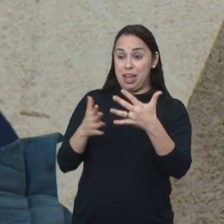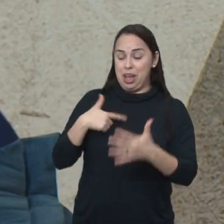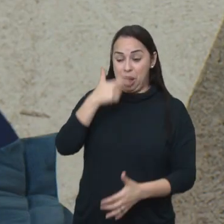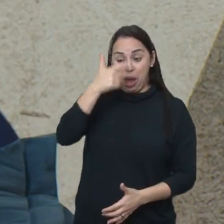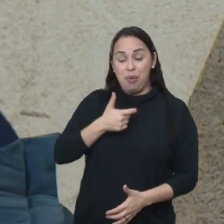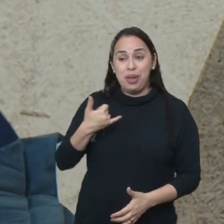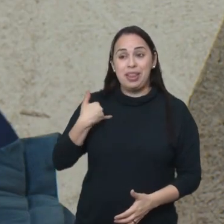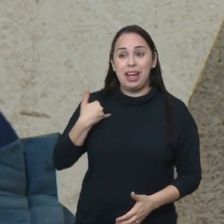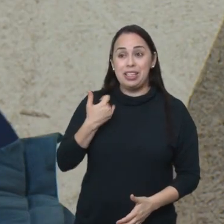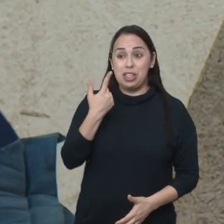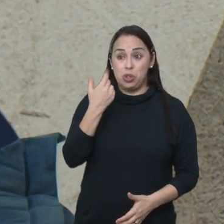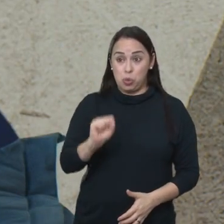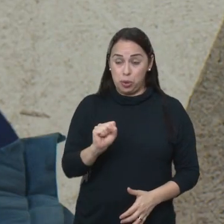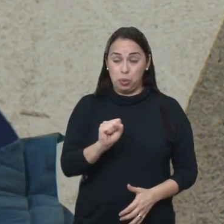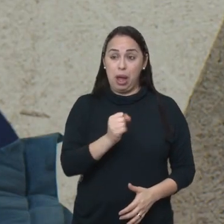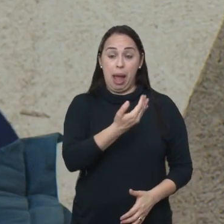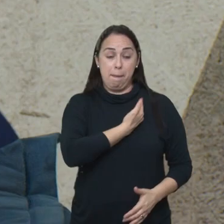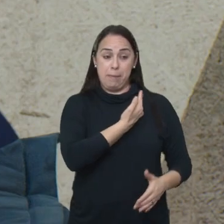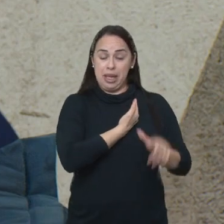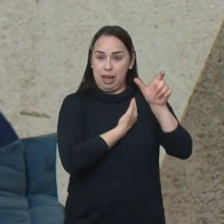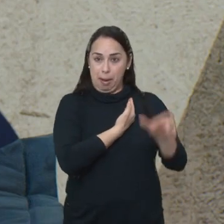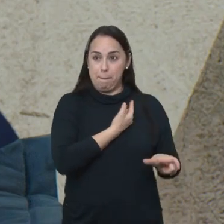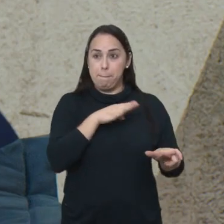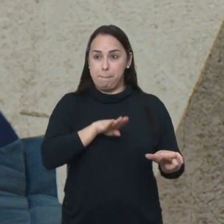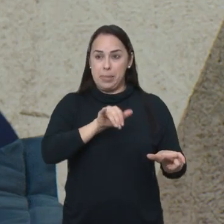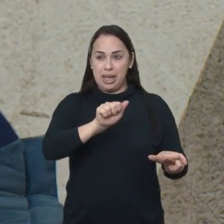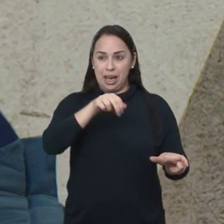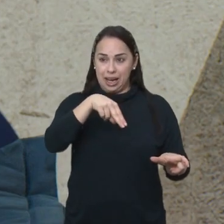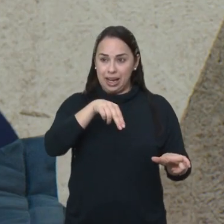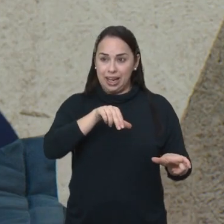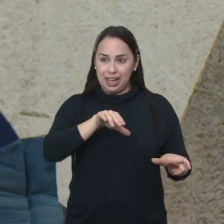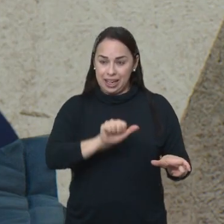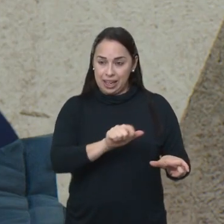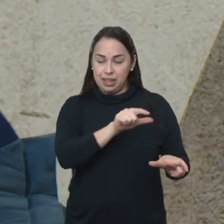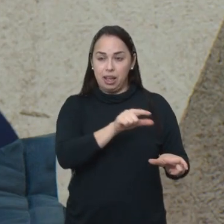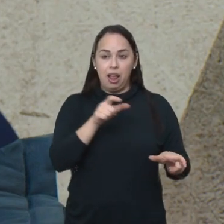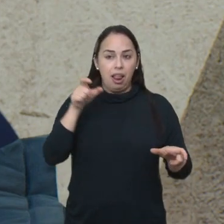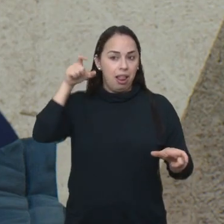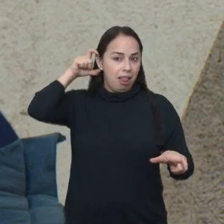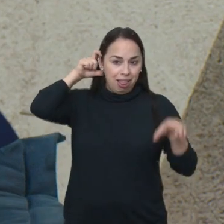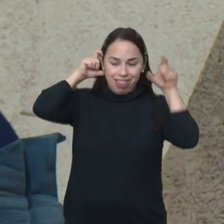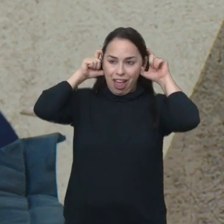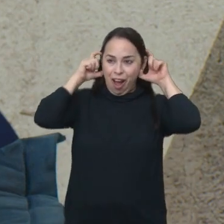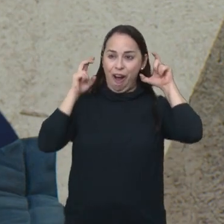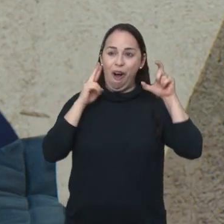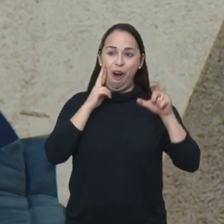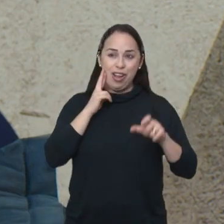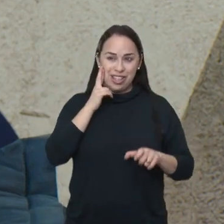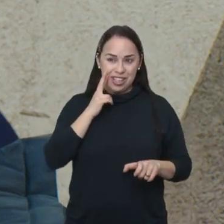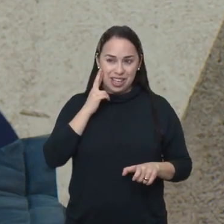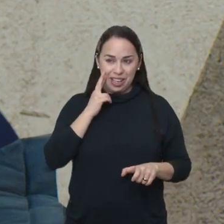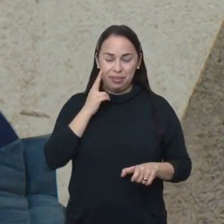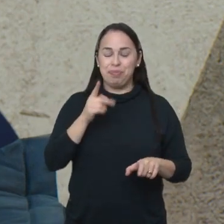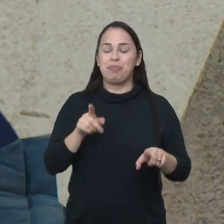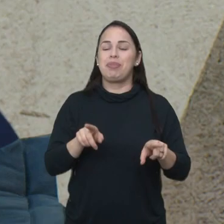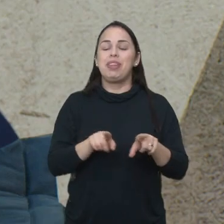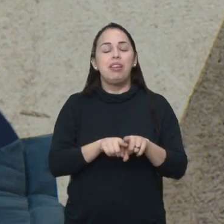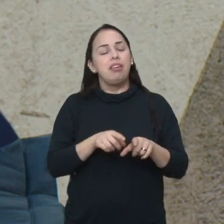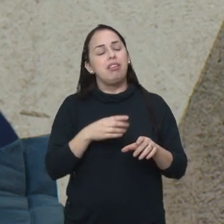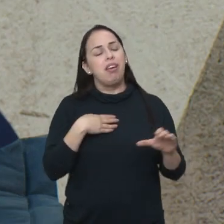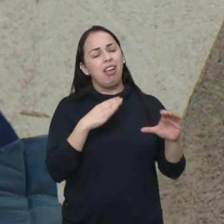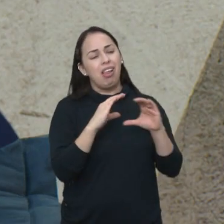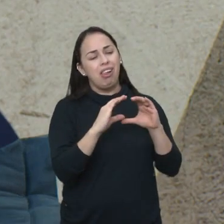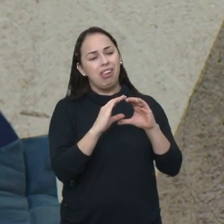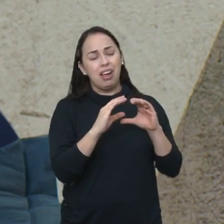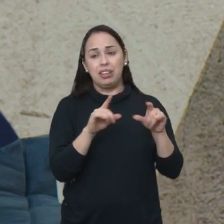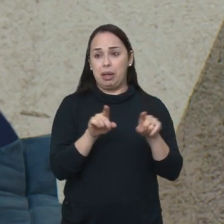tinha 8 anos. Eu tinha uma amiguinha surda chamada Bianca e ela usava aparelhos cor-de-rosas nas 2 orelhas. E eu percebia